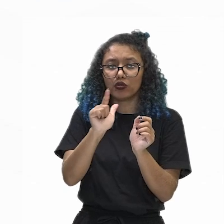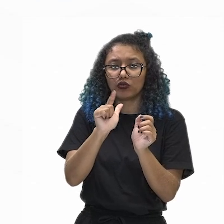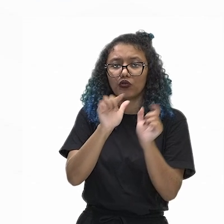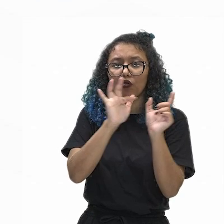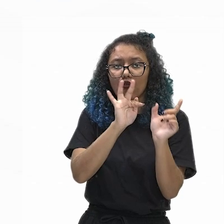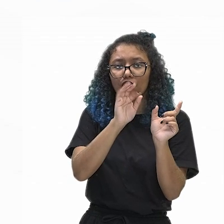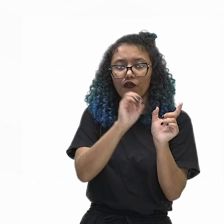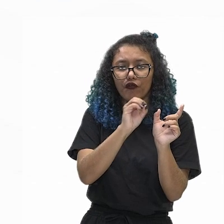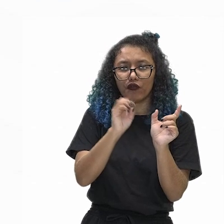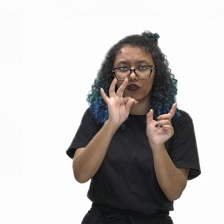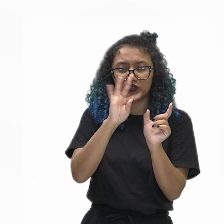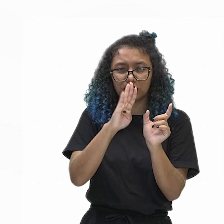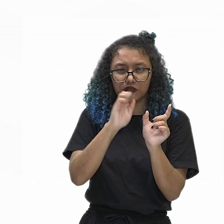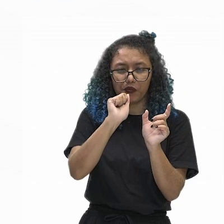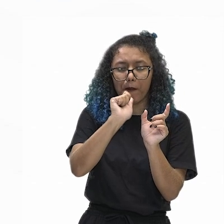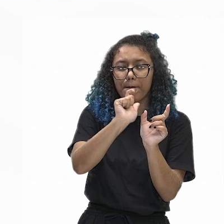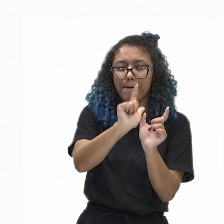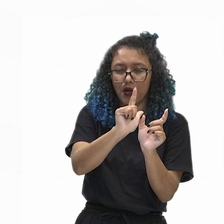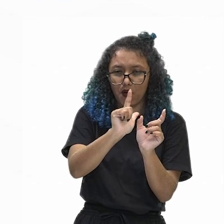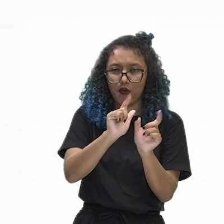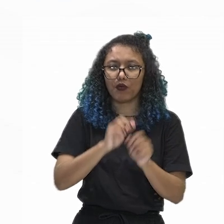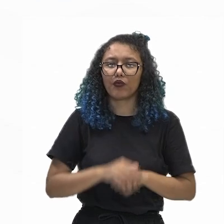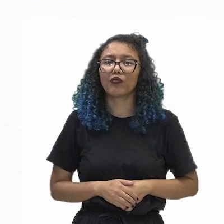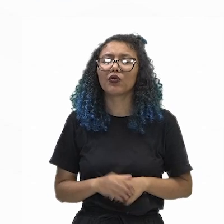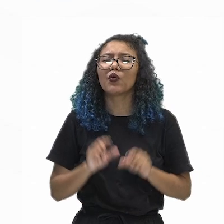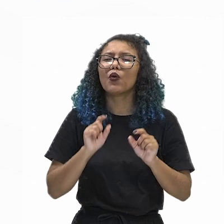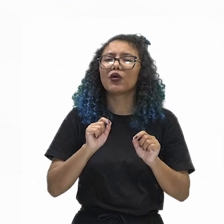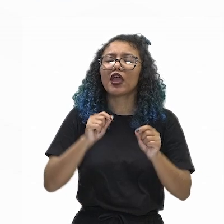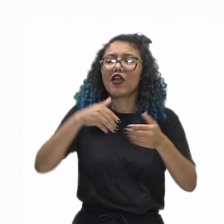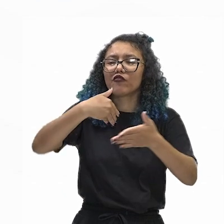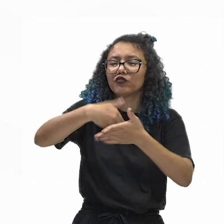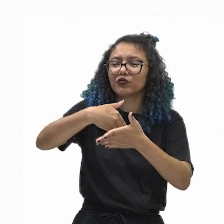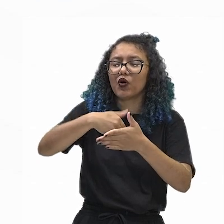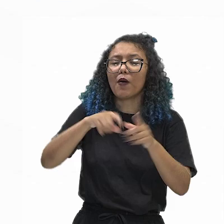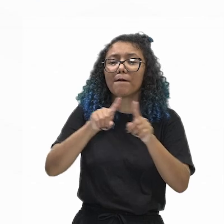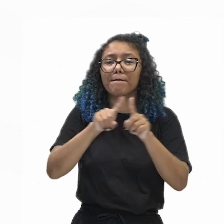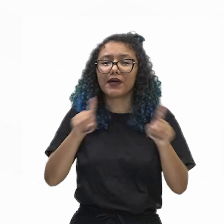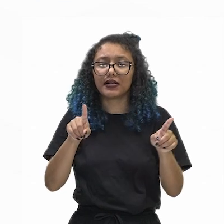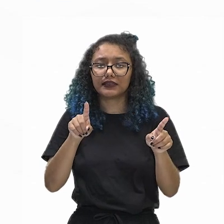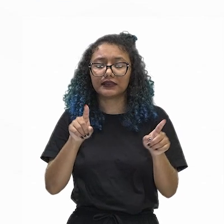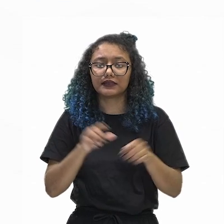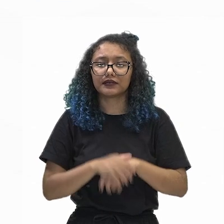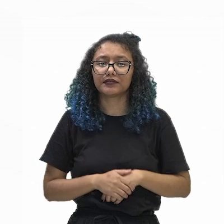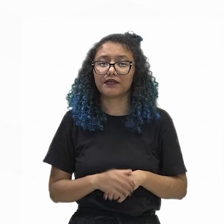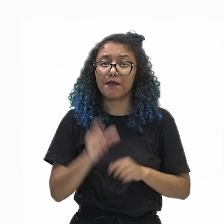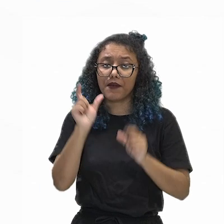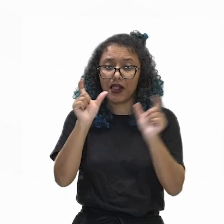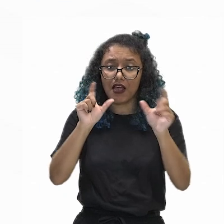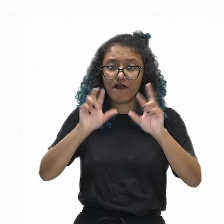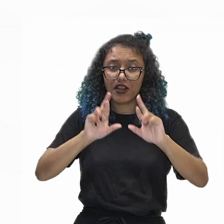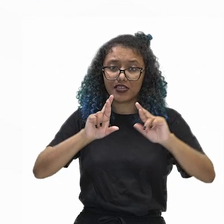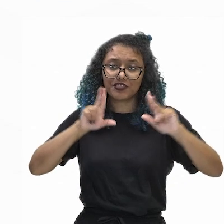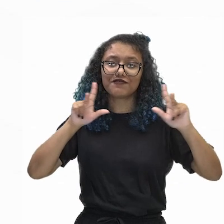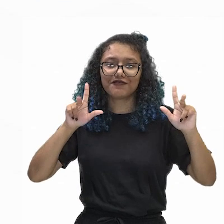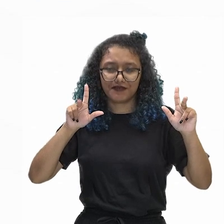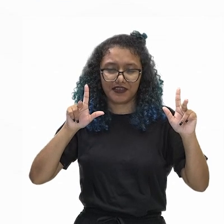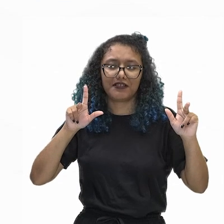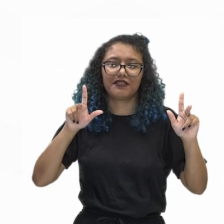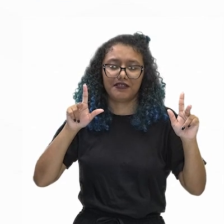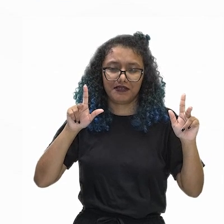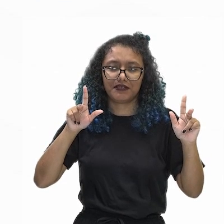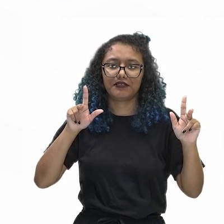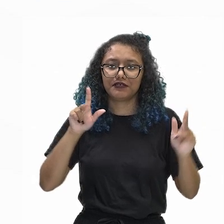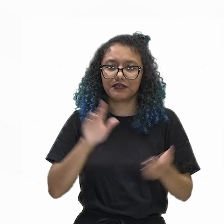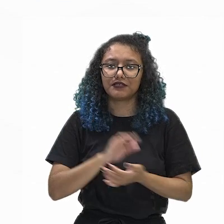e o futebol. Soccer e futebol é o esporte, futebol, só que são duas palavras aí diferentes,